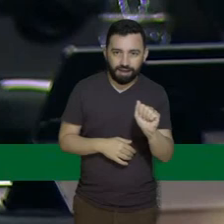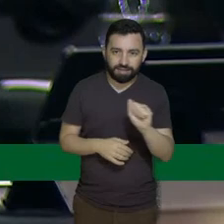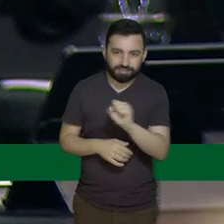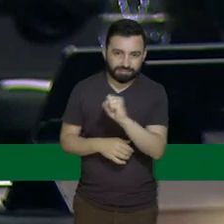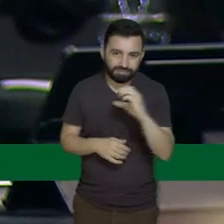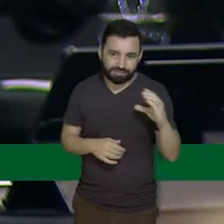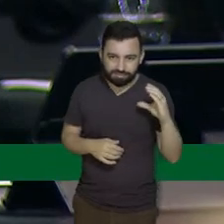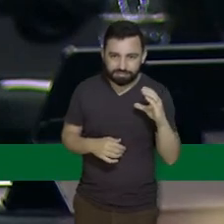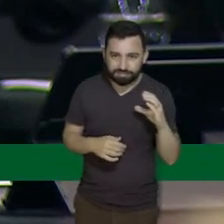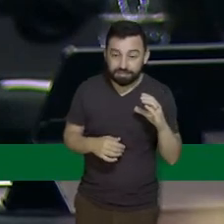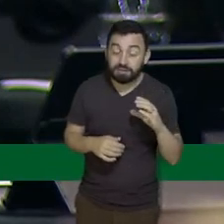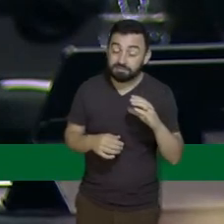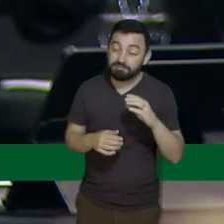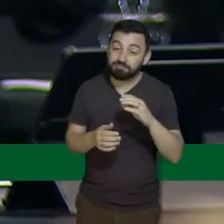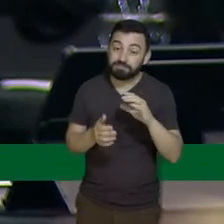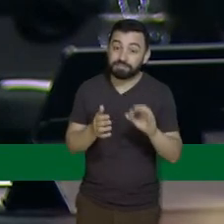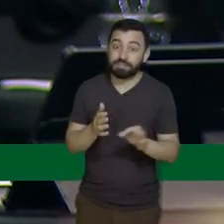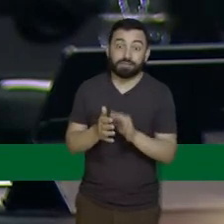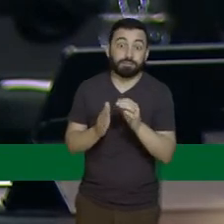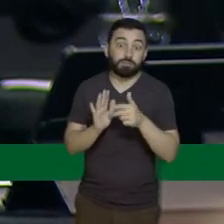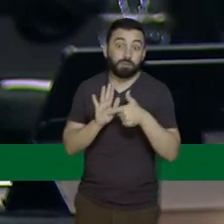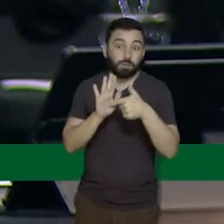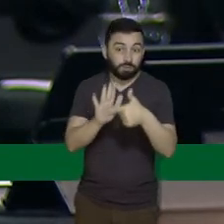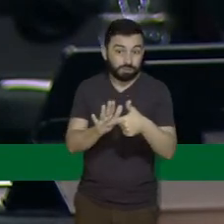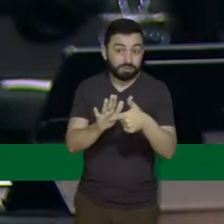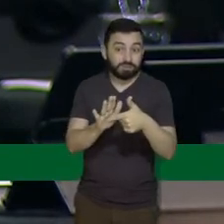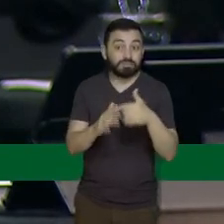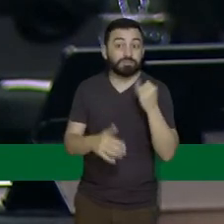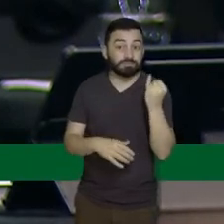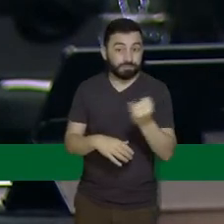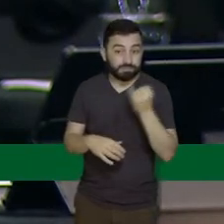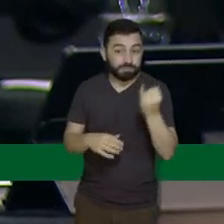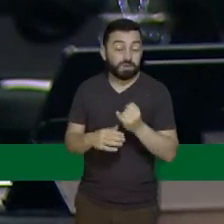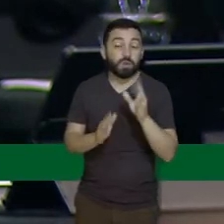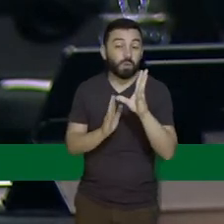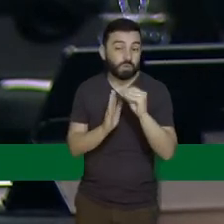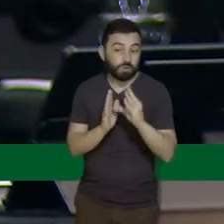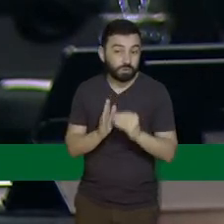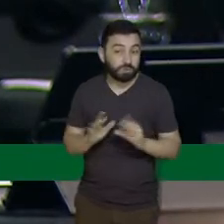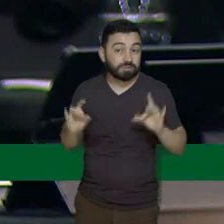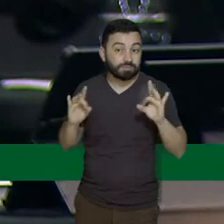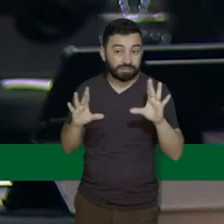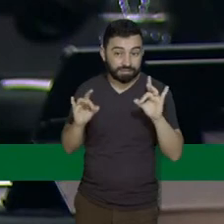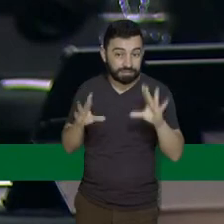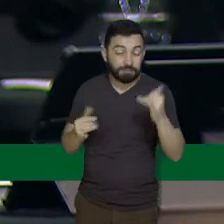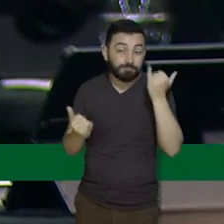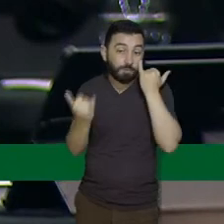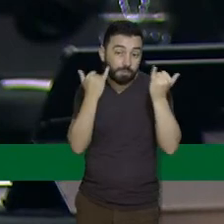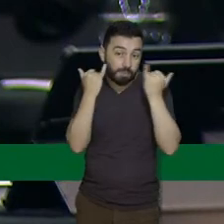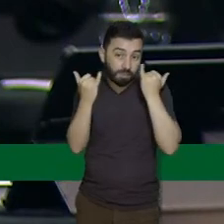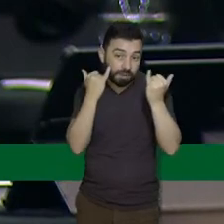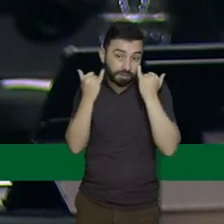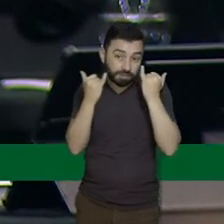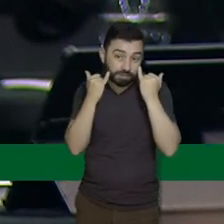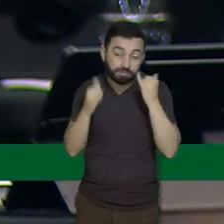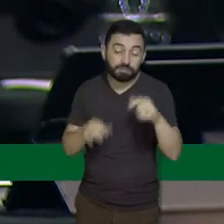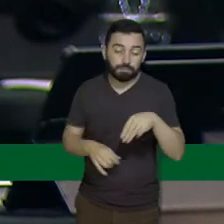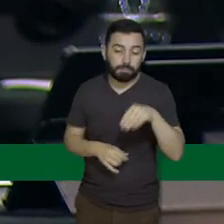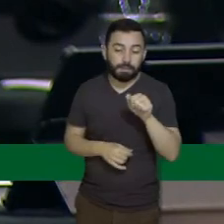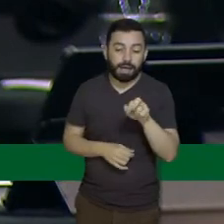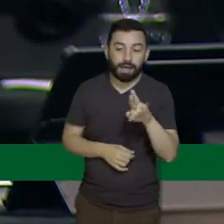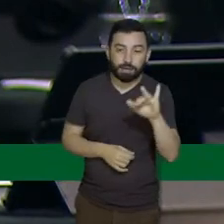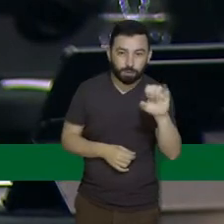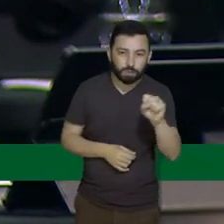entidades que contribuíram com conteúdos especiais, com informações de Mário Xavier,